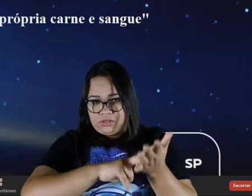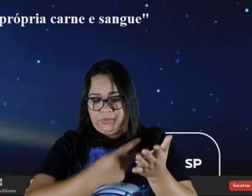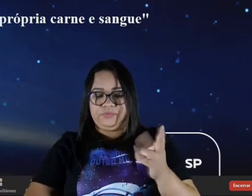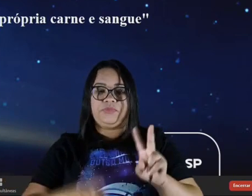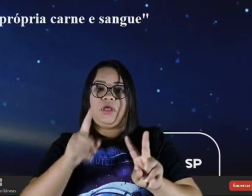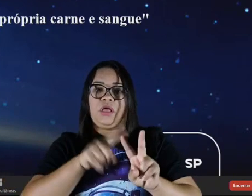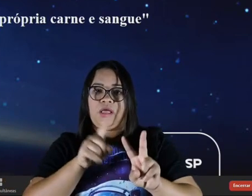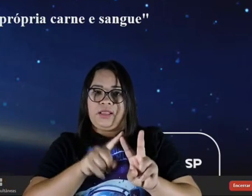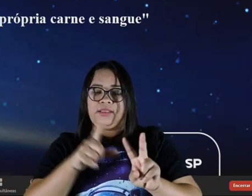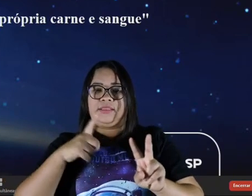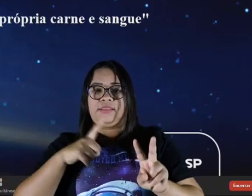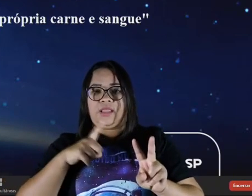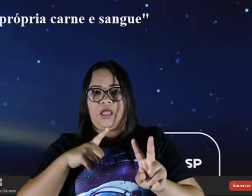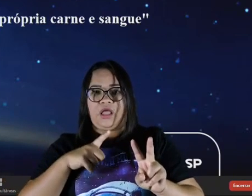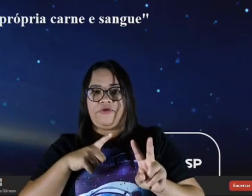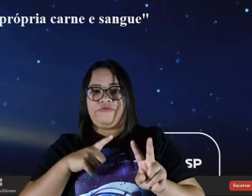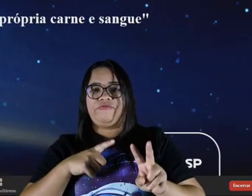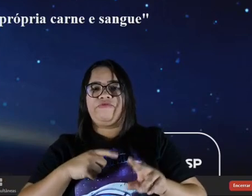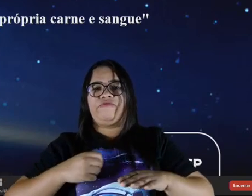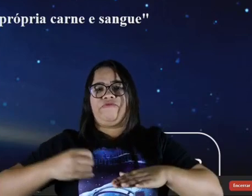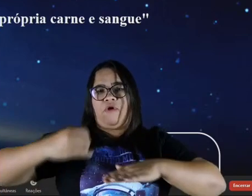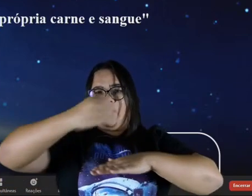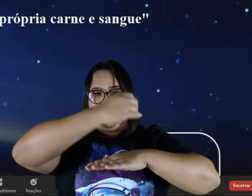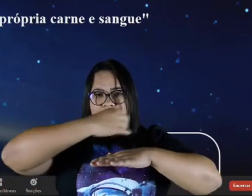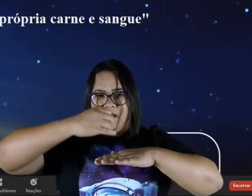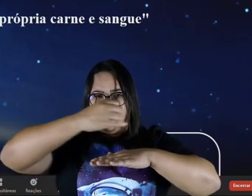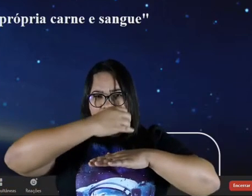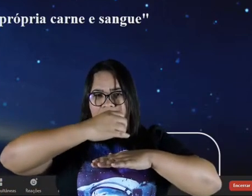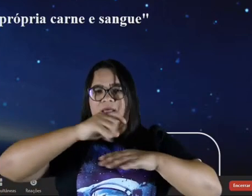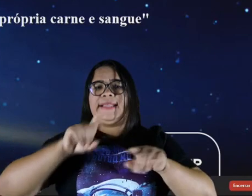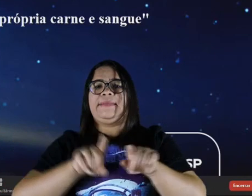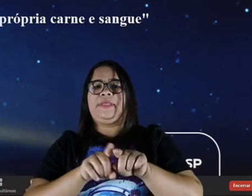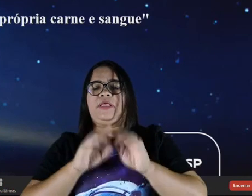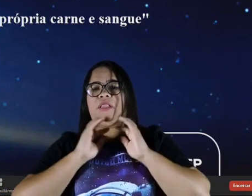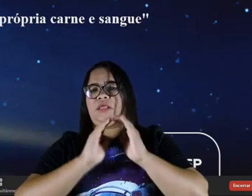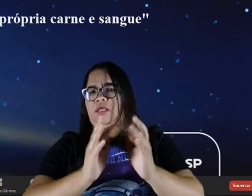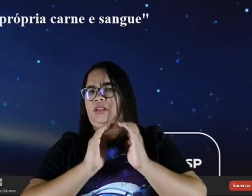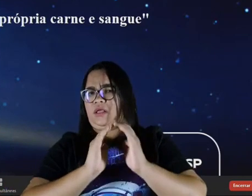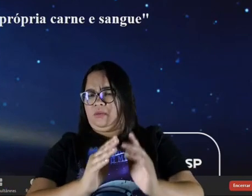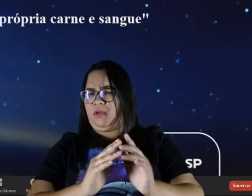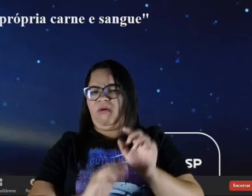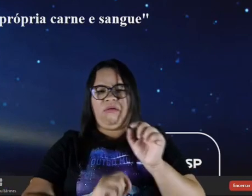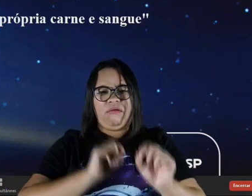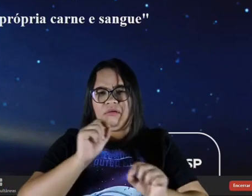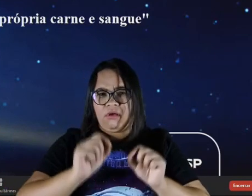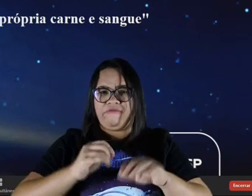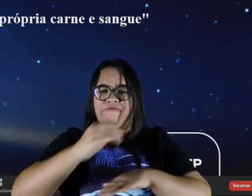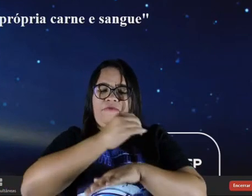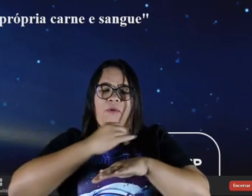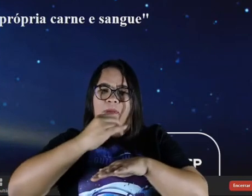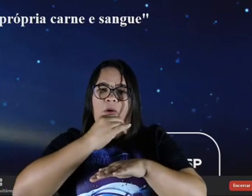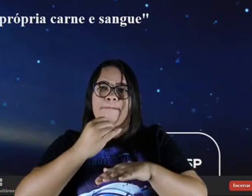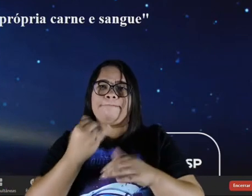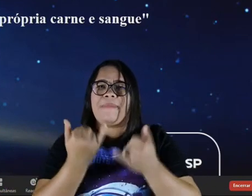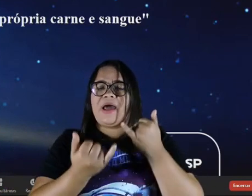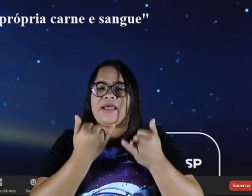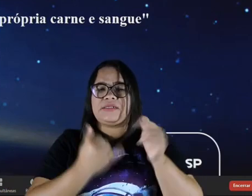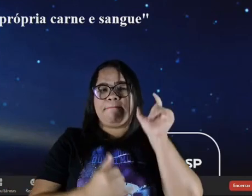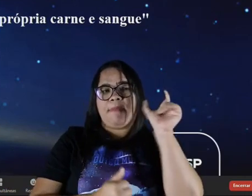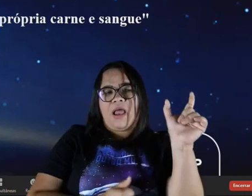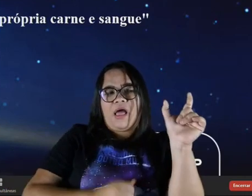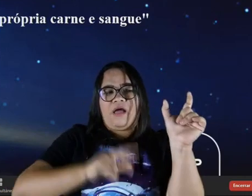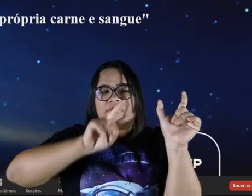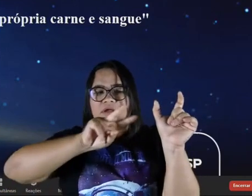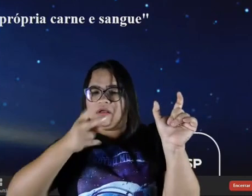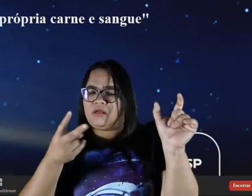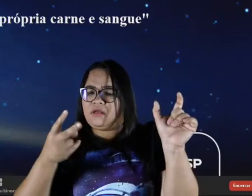dinâmicas. O que, que são traduções formais? São aquelas traduções que são quase palavra por palavra. A tradução dinâmica,